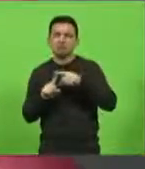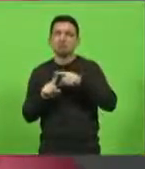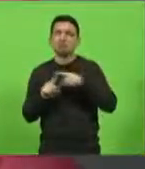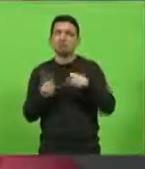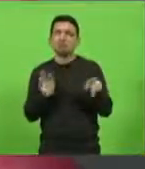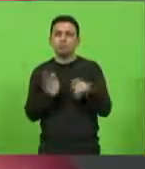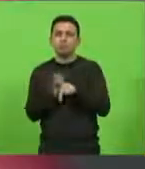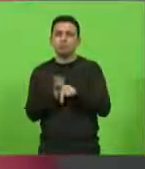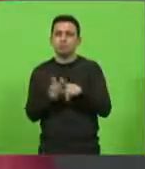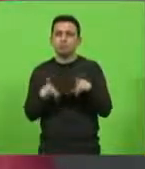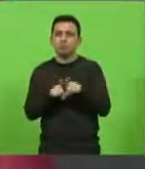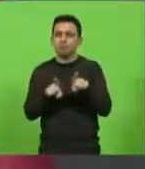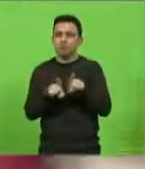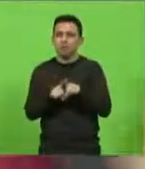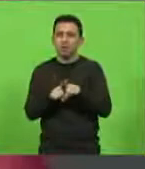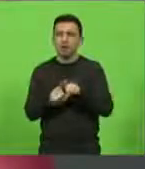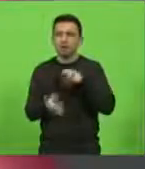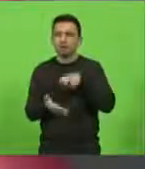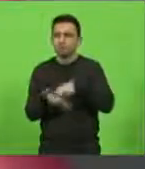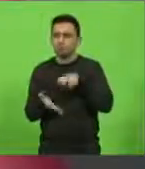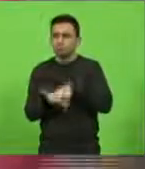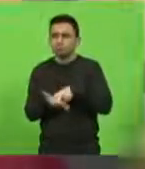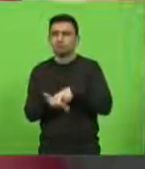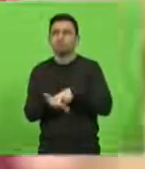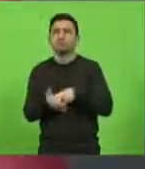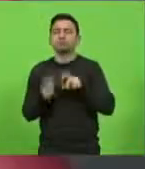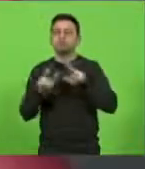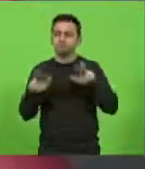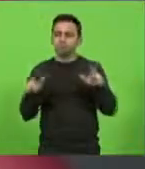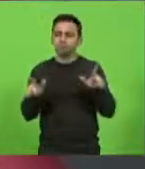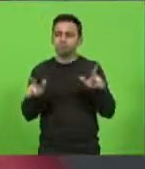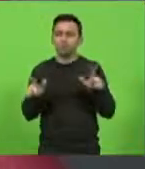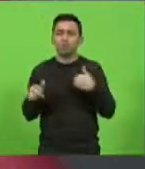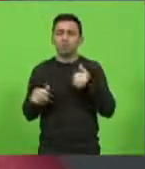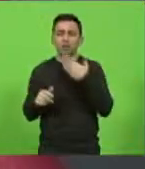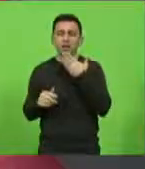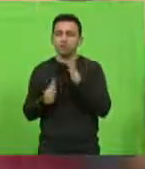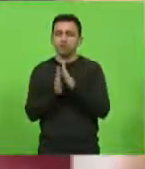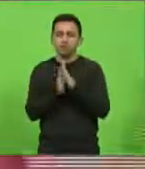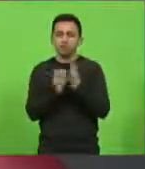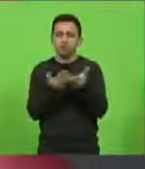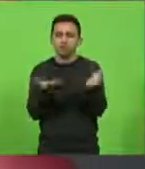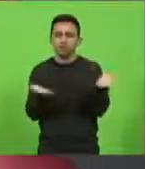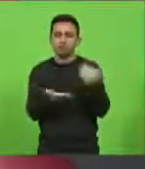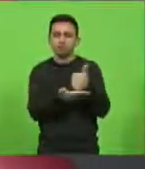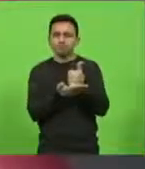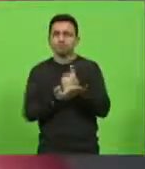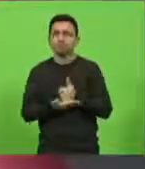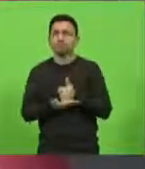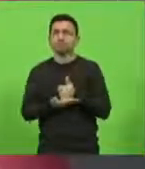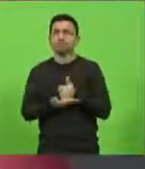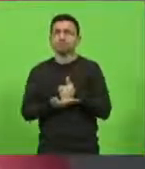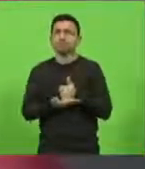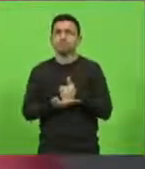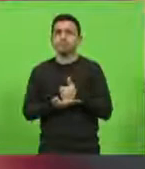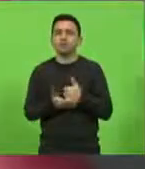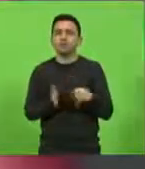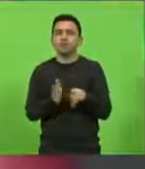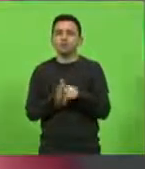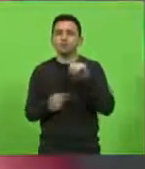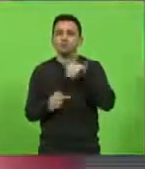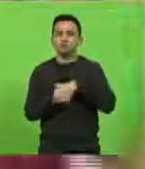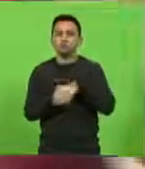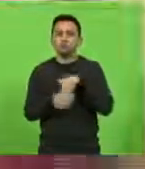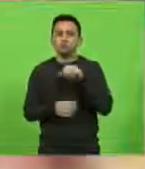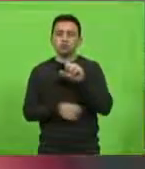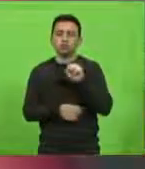sujeitos a sanções diferentes eu trago aqui e peço vem a vossas excelências trecho do voto da Nobre desembargadora